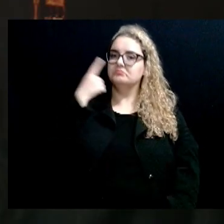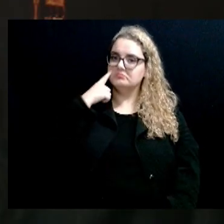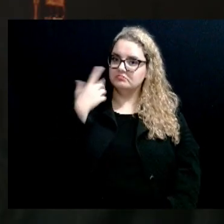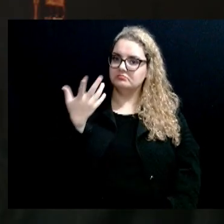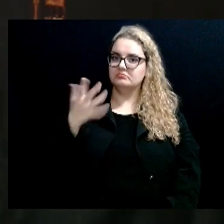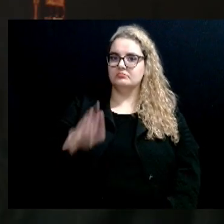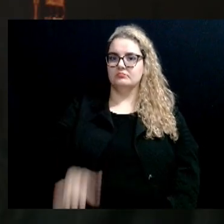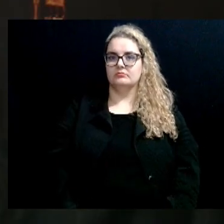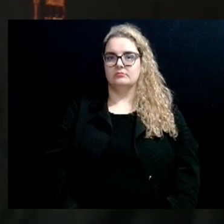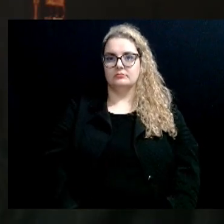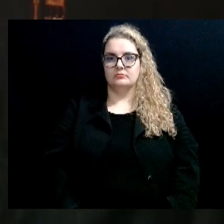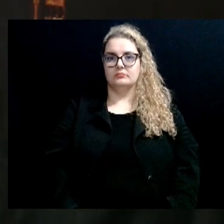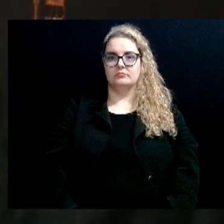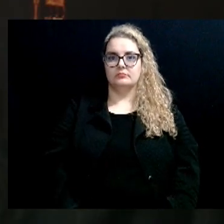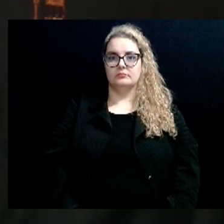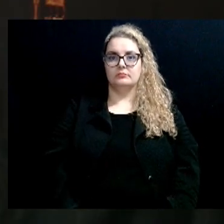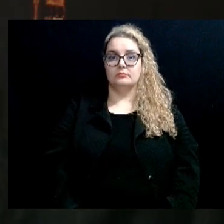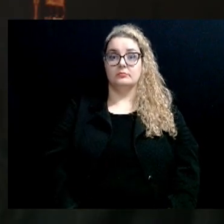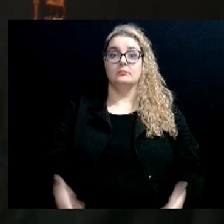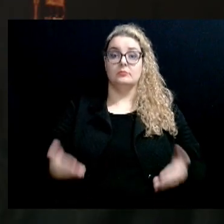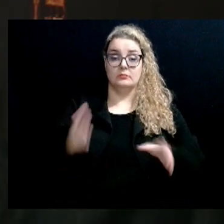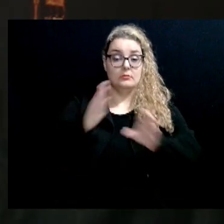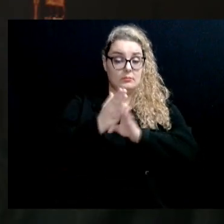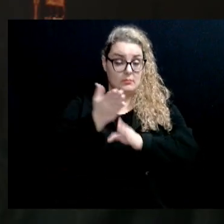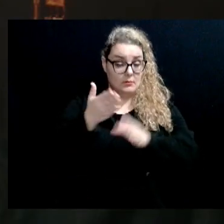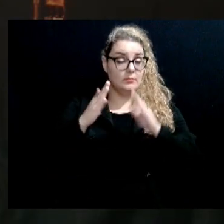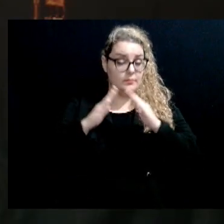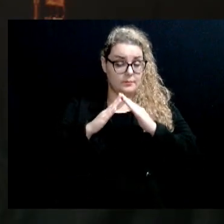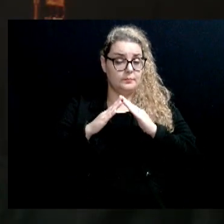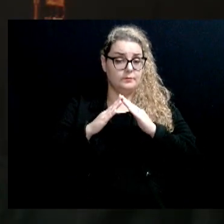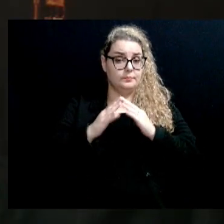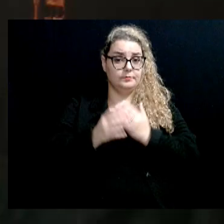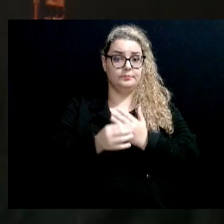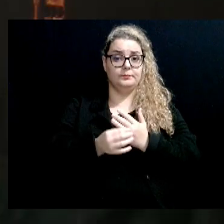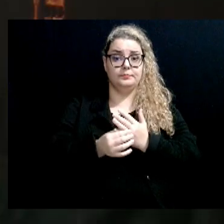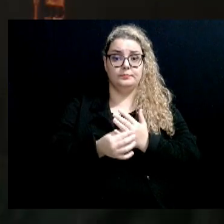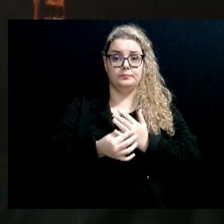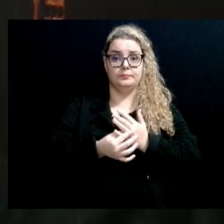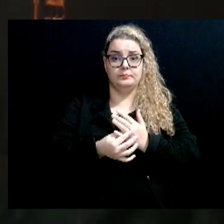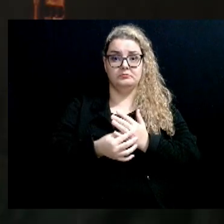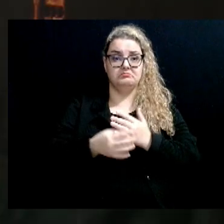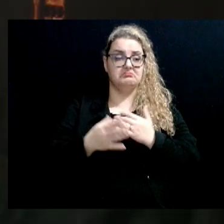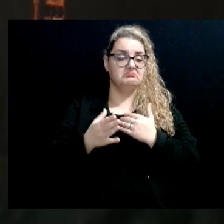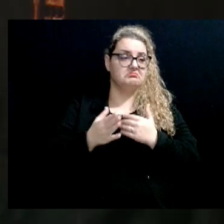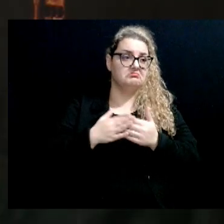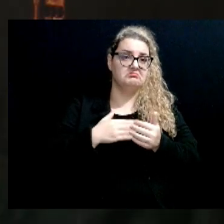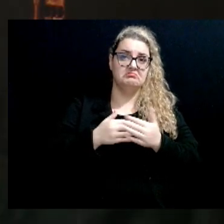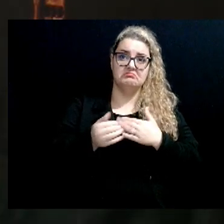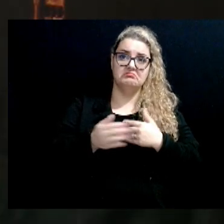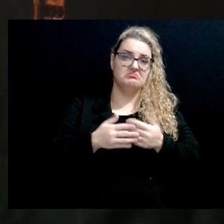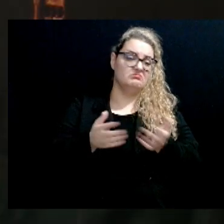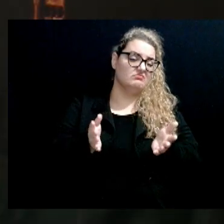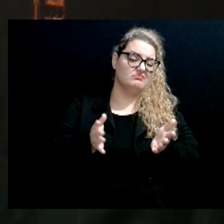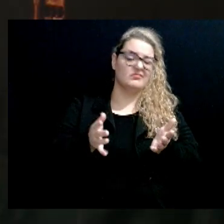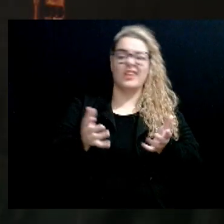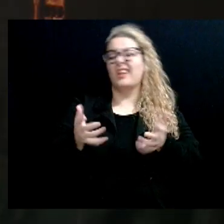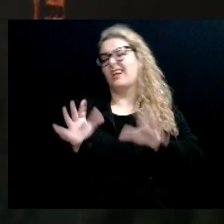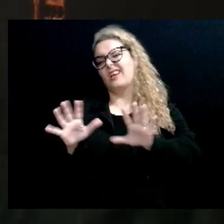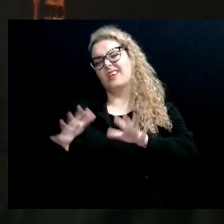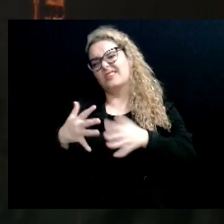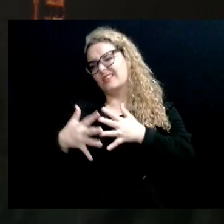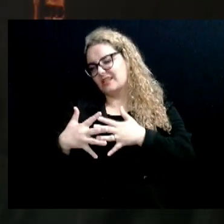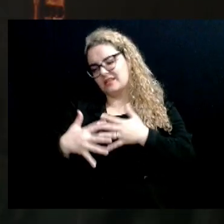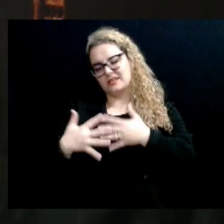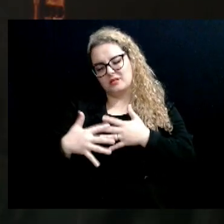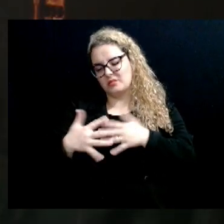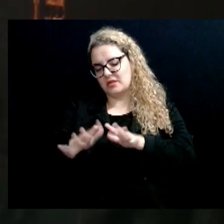lá, vamos identificar, você de casa, né? Ó, pra mim tanto faz. Não quero incomodar. Vou